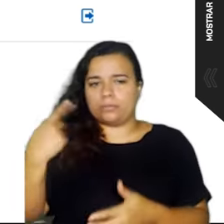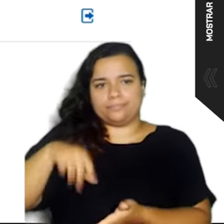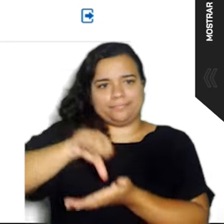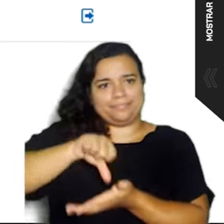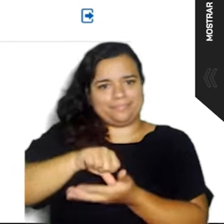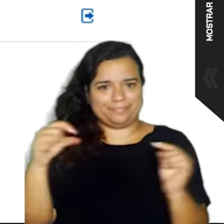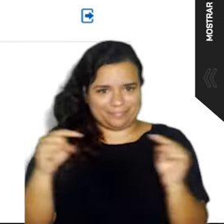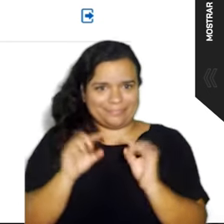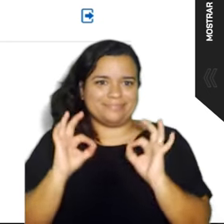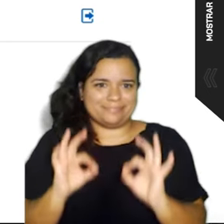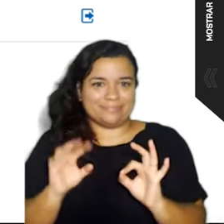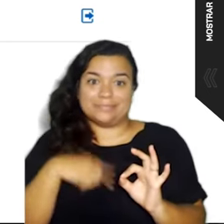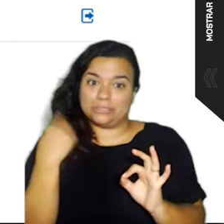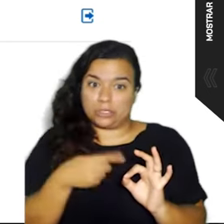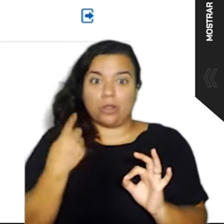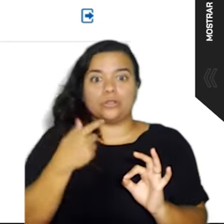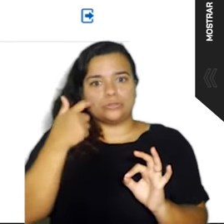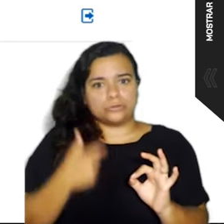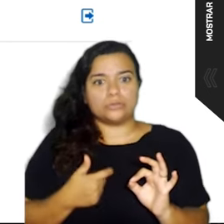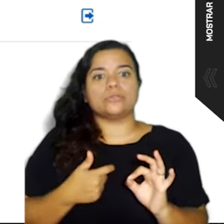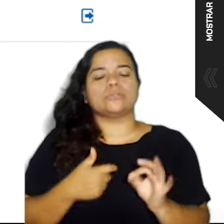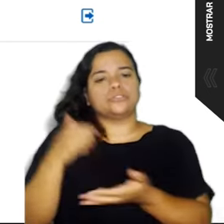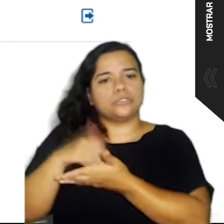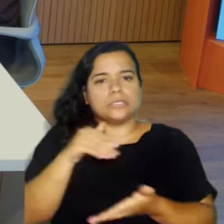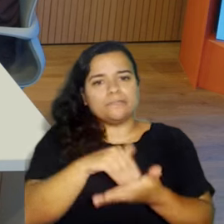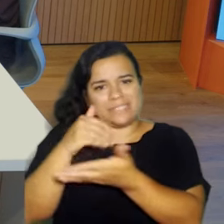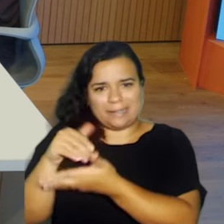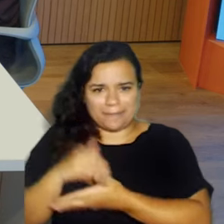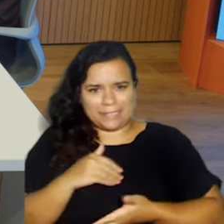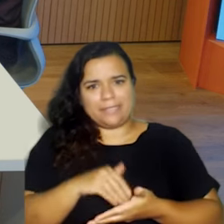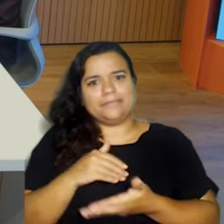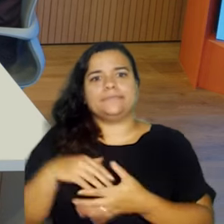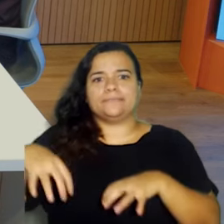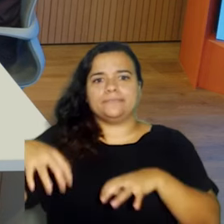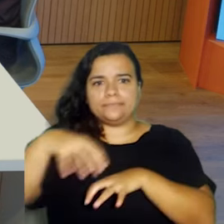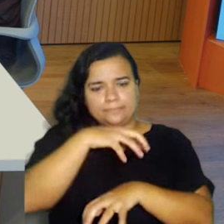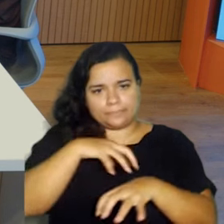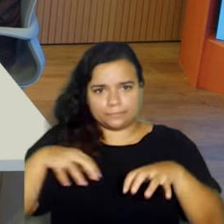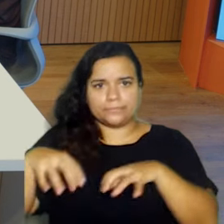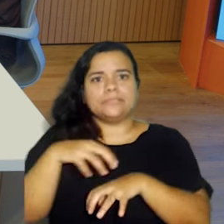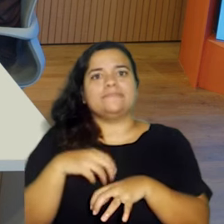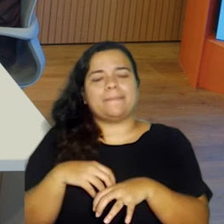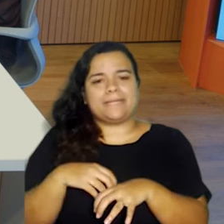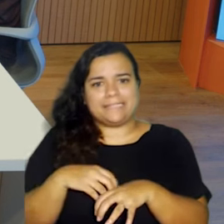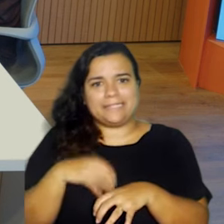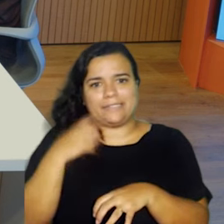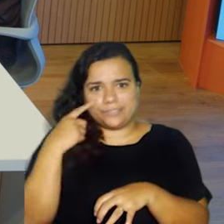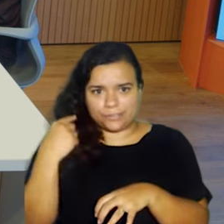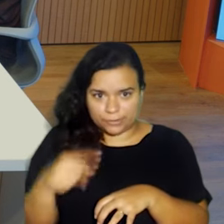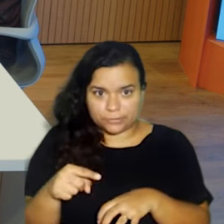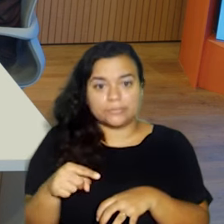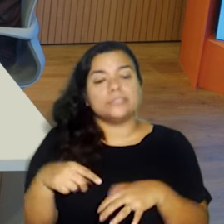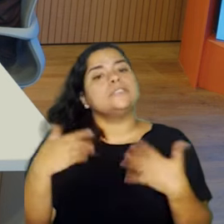muito bom né então que som dos nossos escritórios regionais que você vem de um deles aí que ajuda todo mundo então Oscar